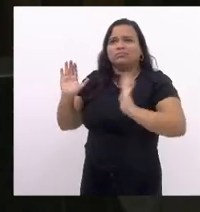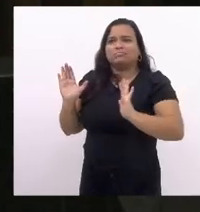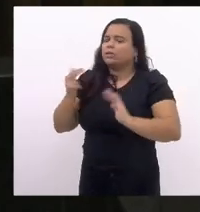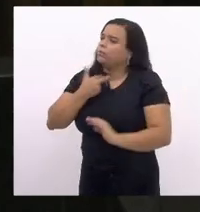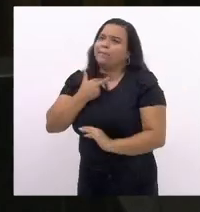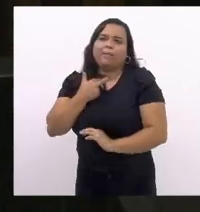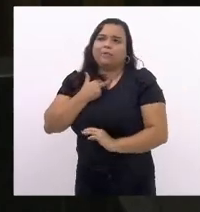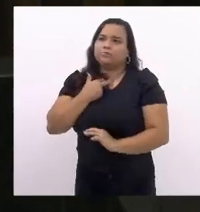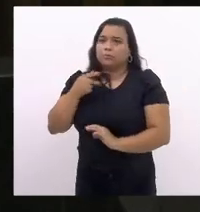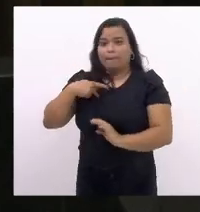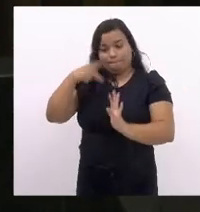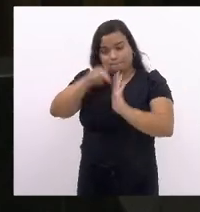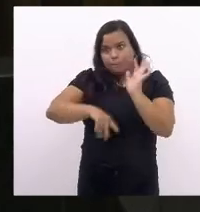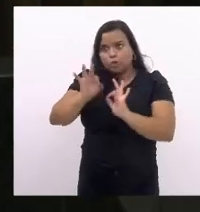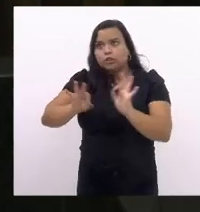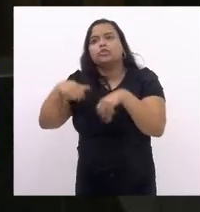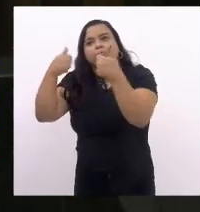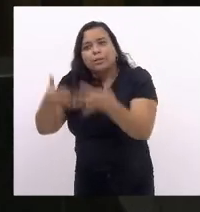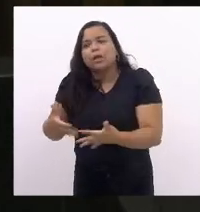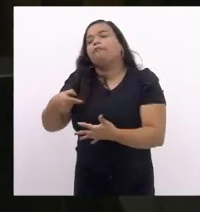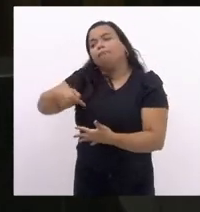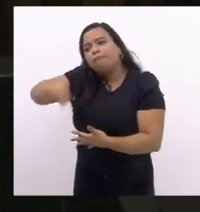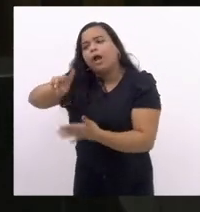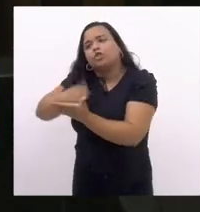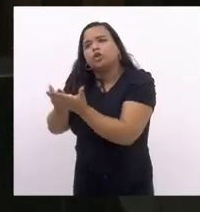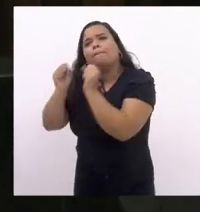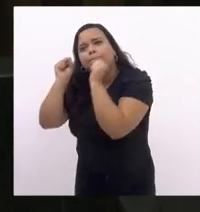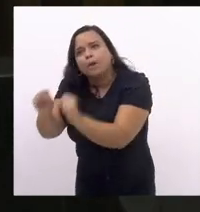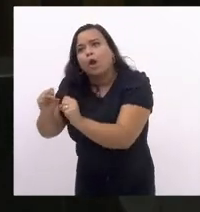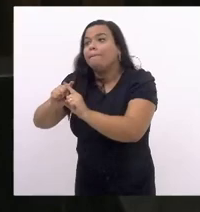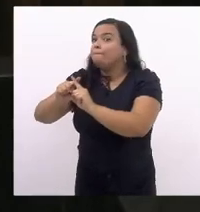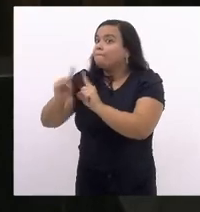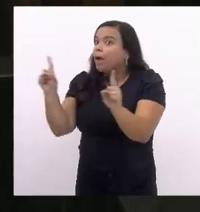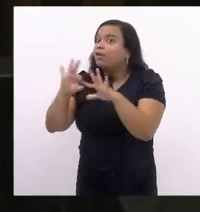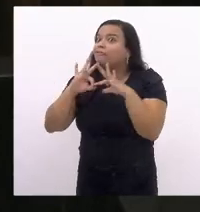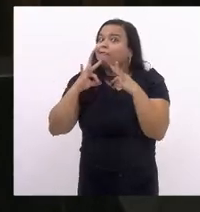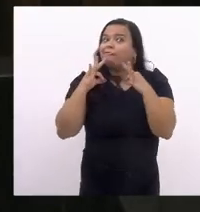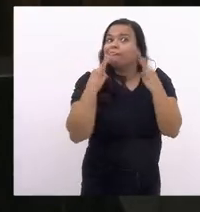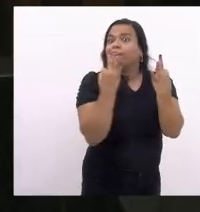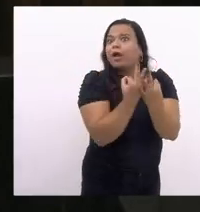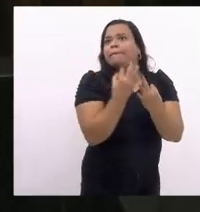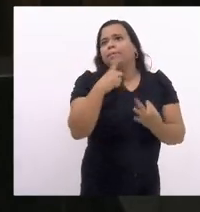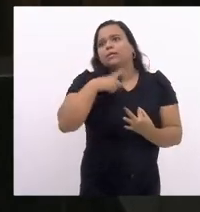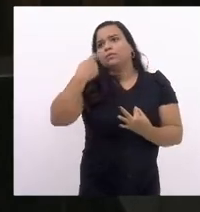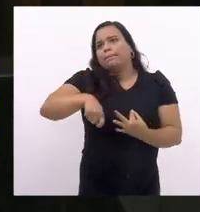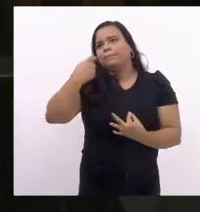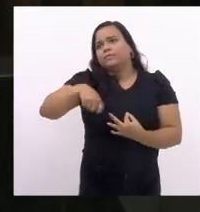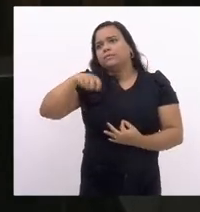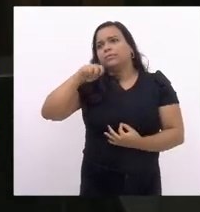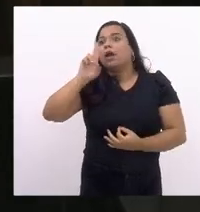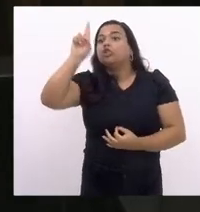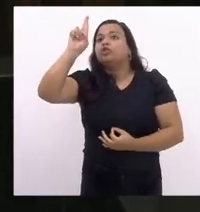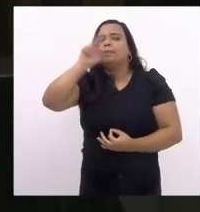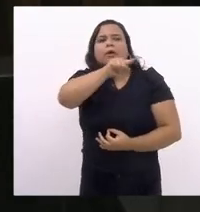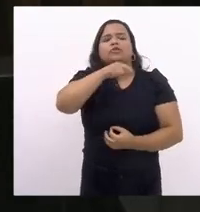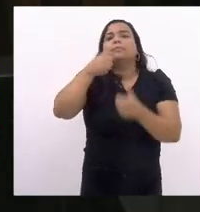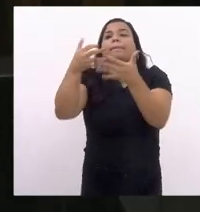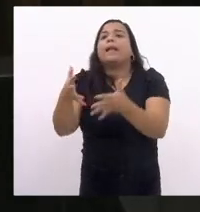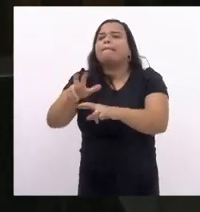o meu projeto fala o quê? Vai à escola, mas a família vai ter que responder por que que não está